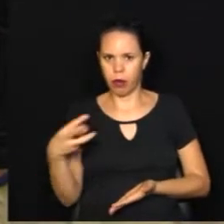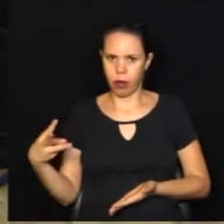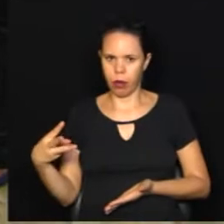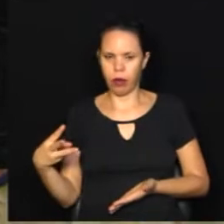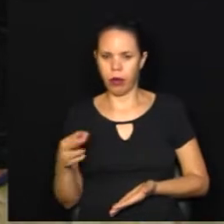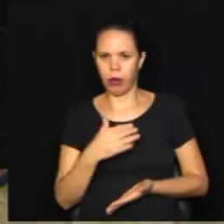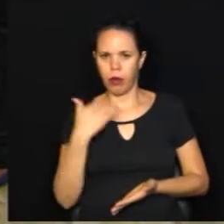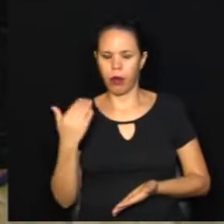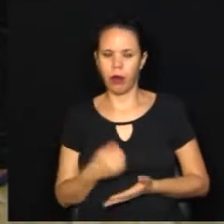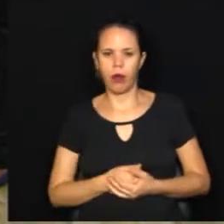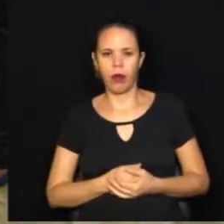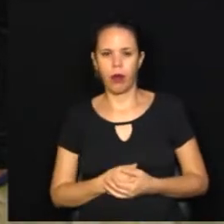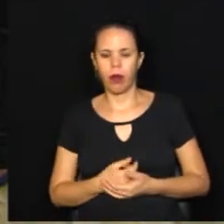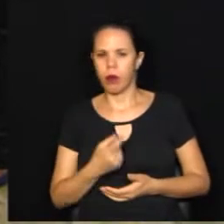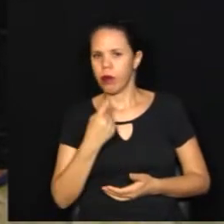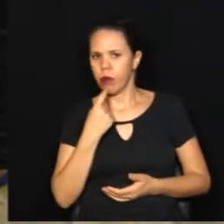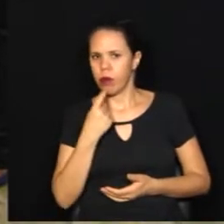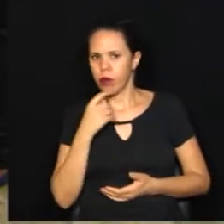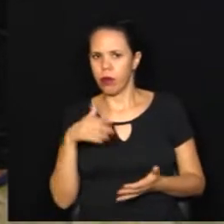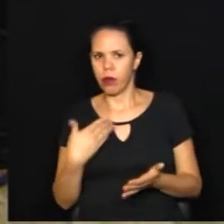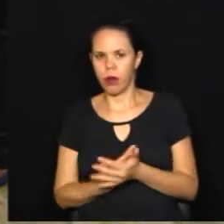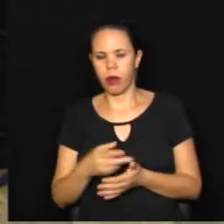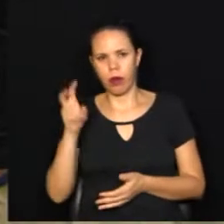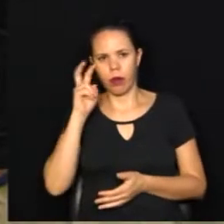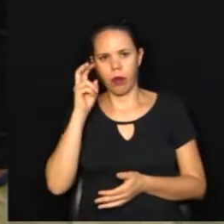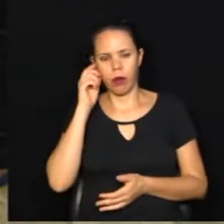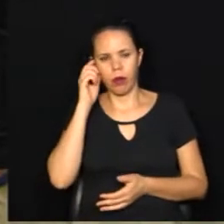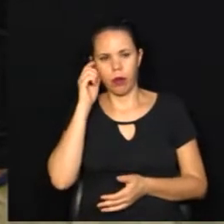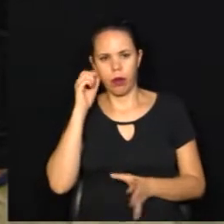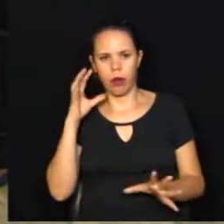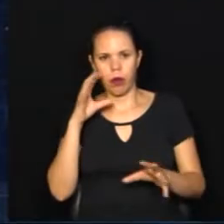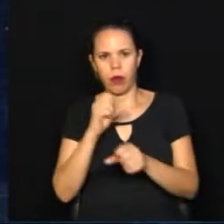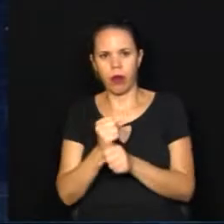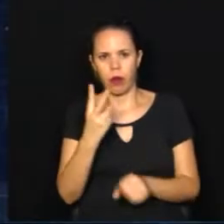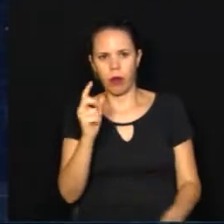5.313 óbitos. E Campinas, até esta quinta-feira, somava